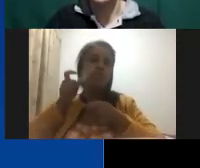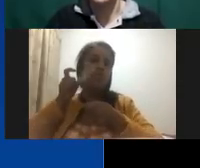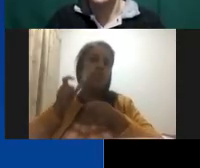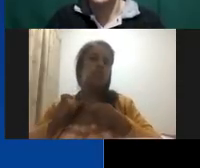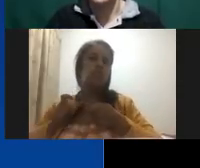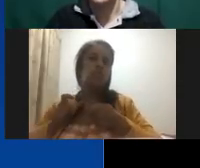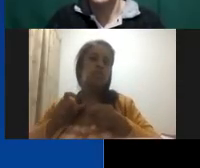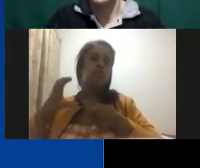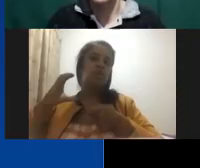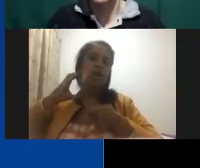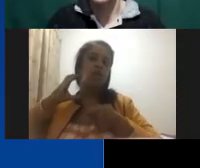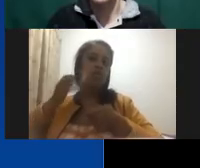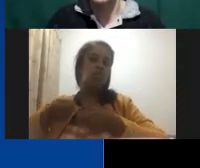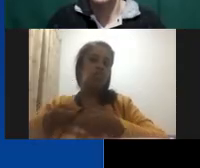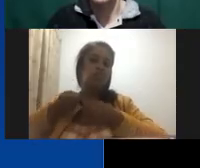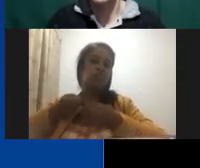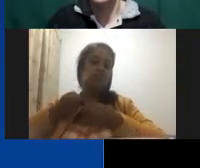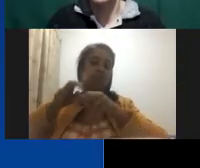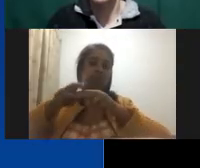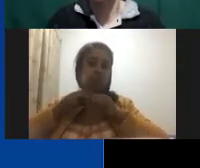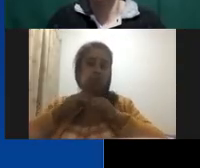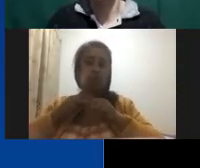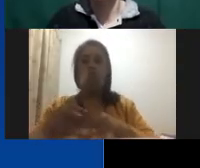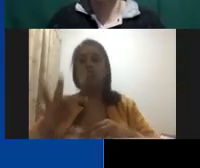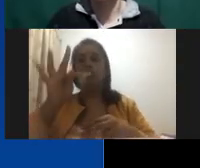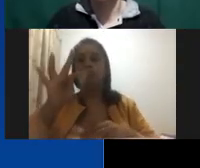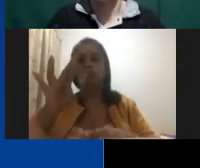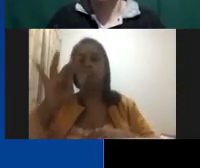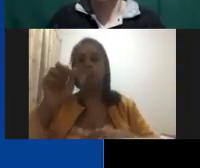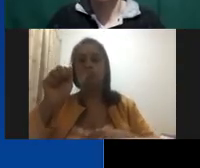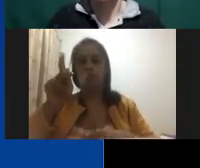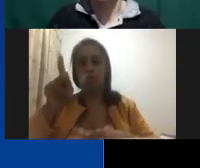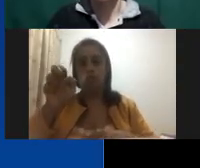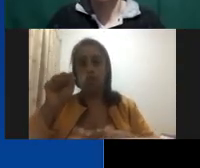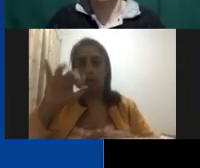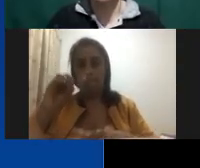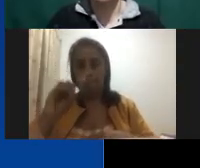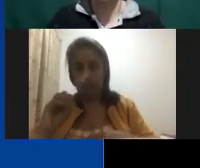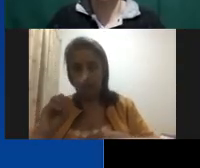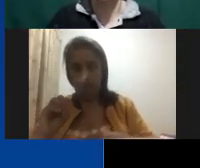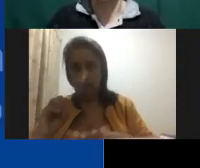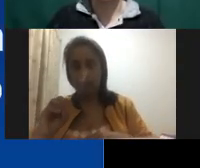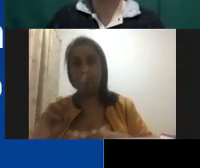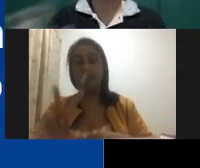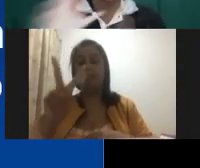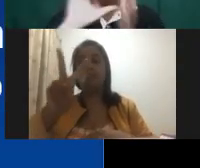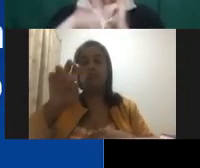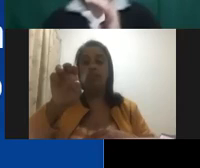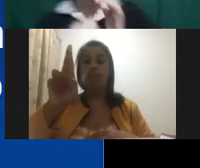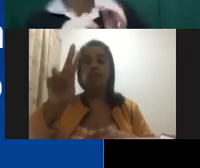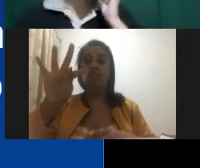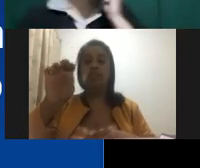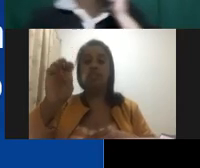cervical. Quando ele contrai, ele enrijece o pescoço. Ele deixa as vértebras mais estáveis, tá? Então, é um músculo